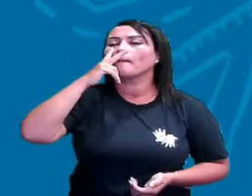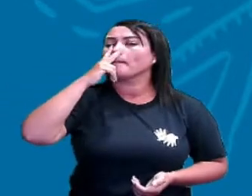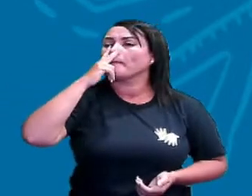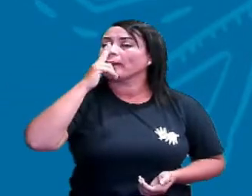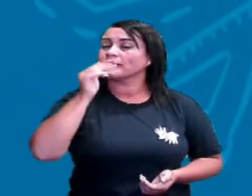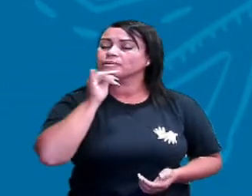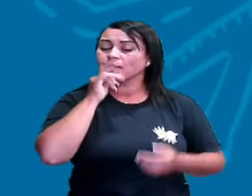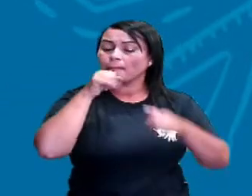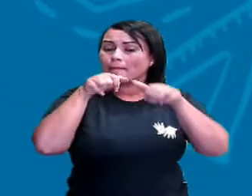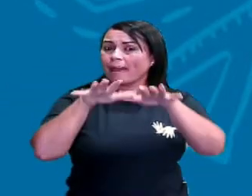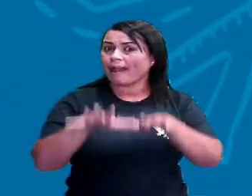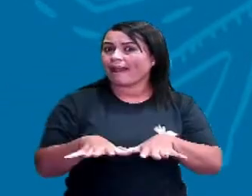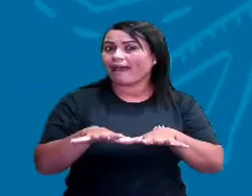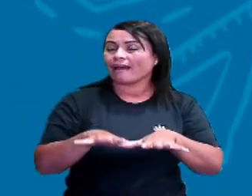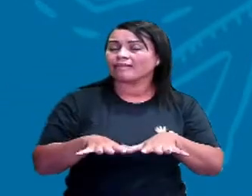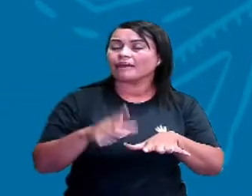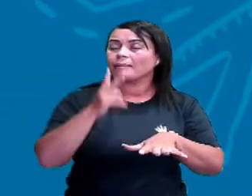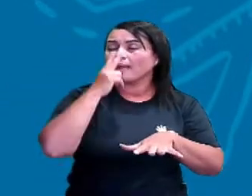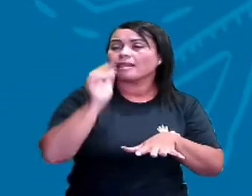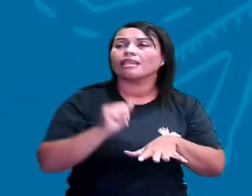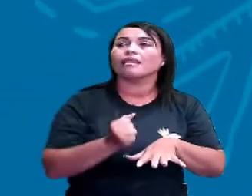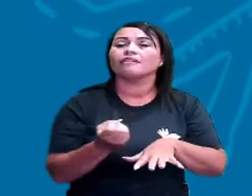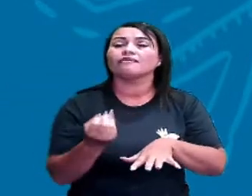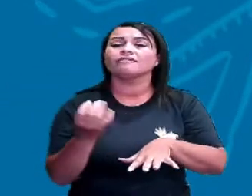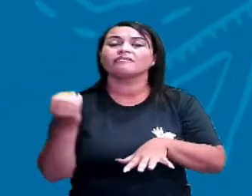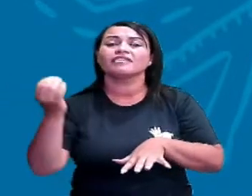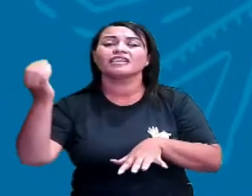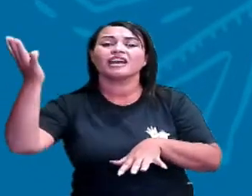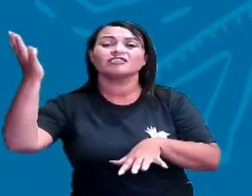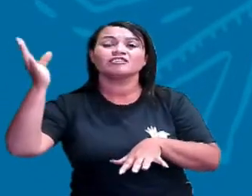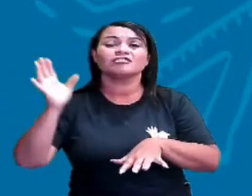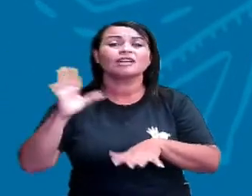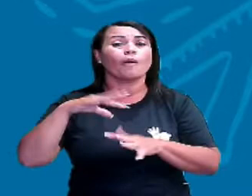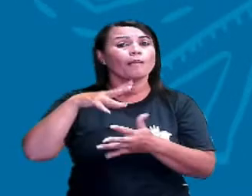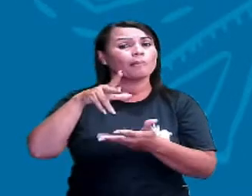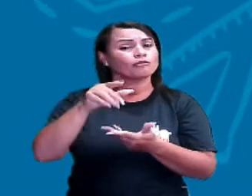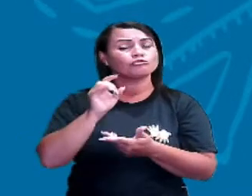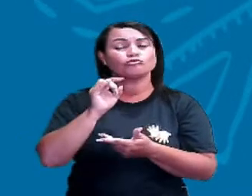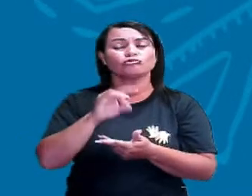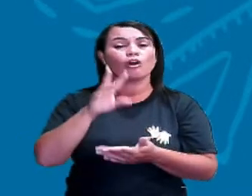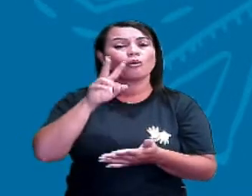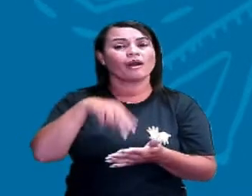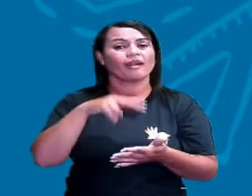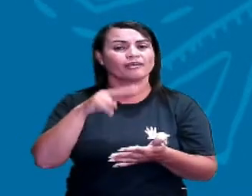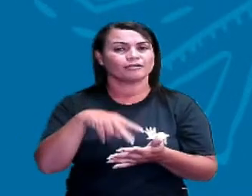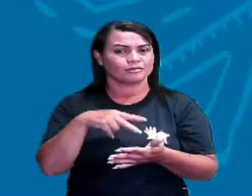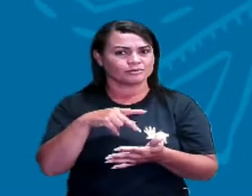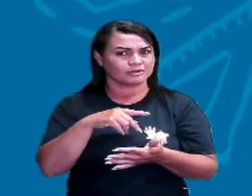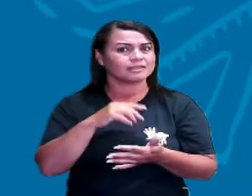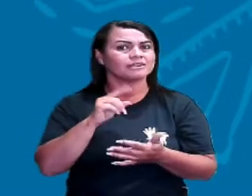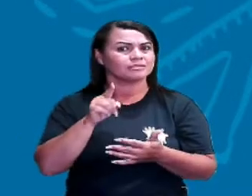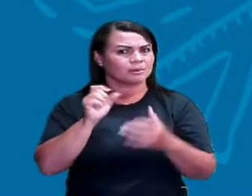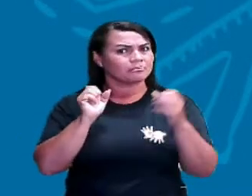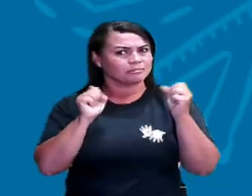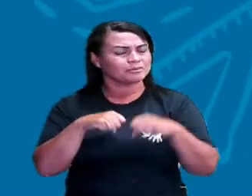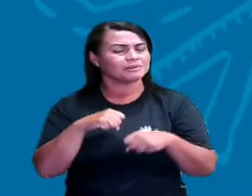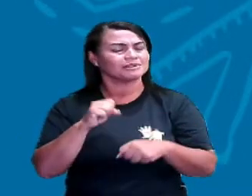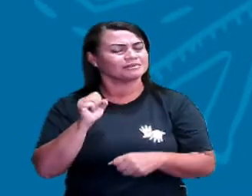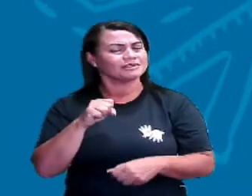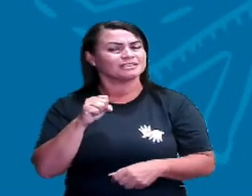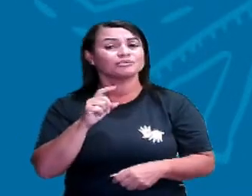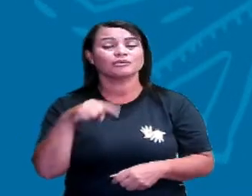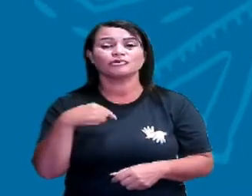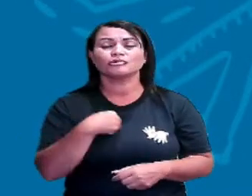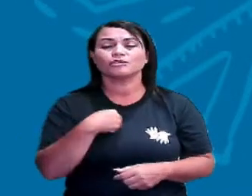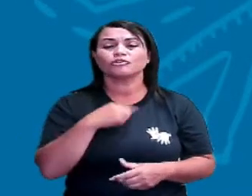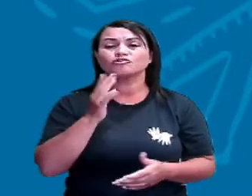de onde a gente está e viajasse o mundo inteiro. Apenas com a leitura. Isso é possível. Tá? Quando a gente cria